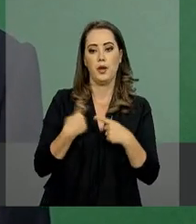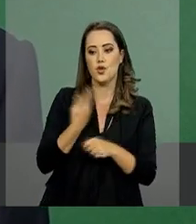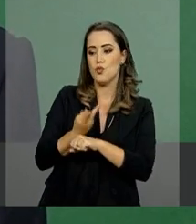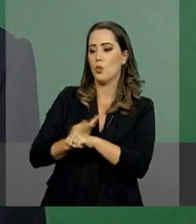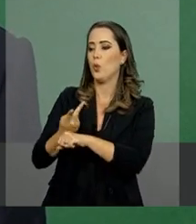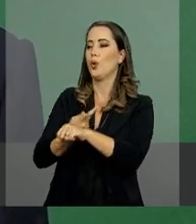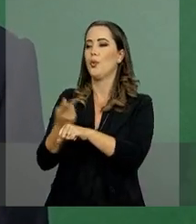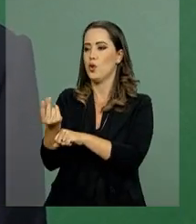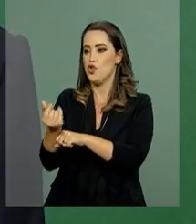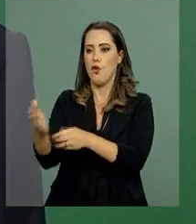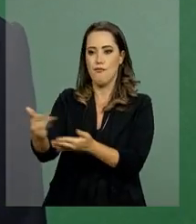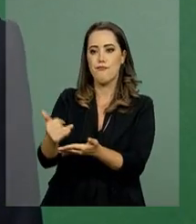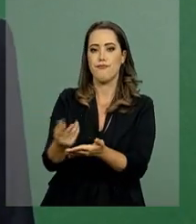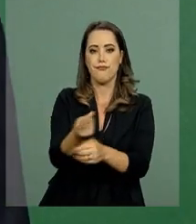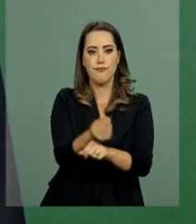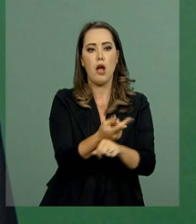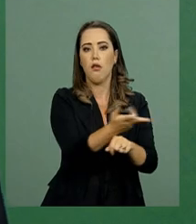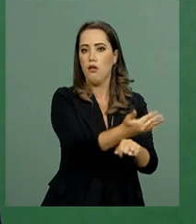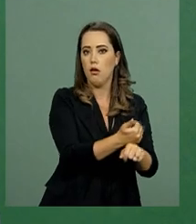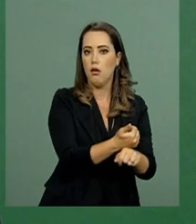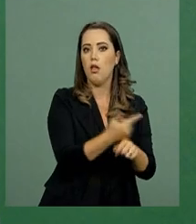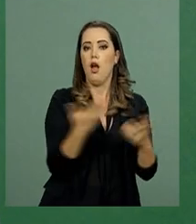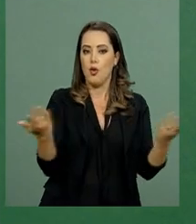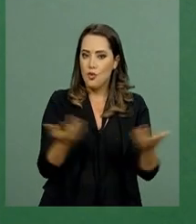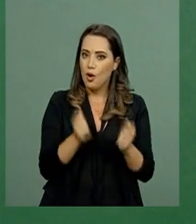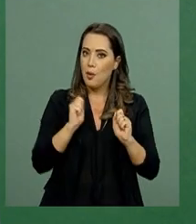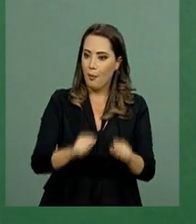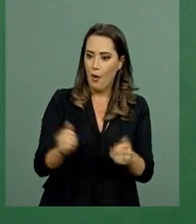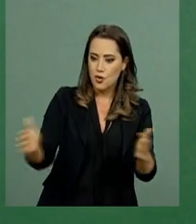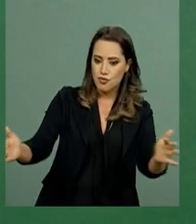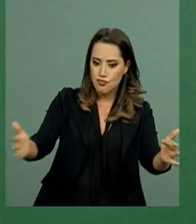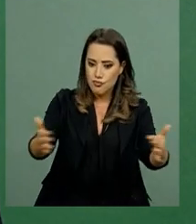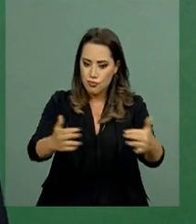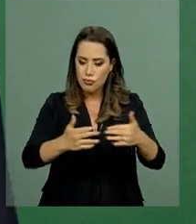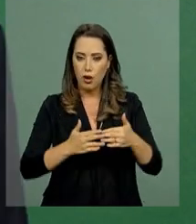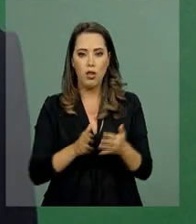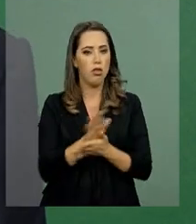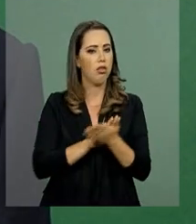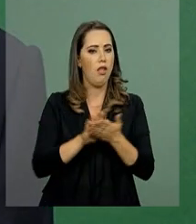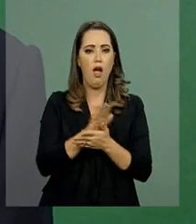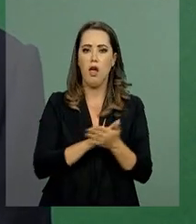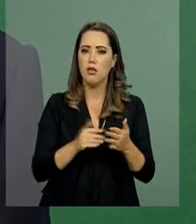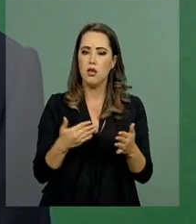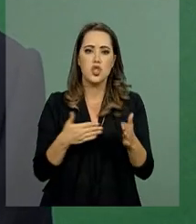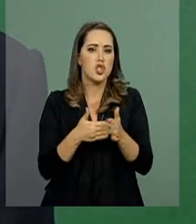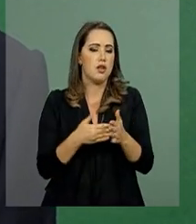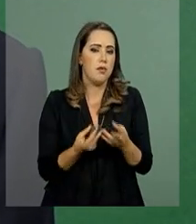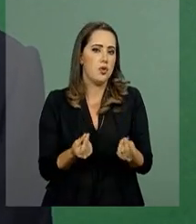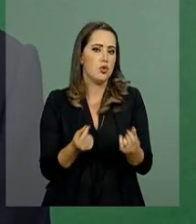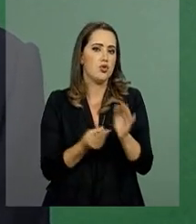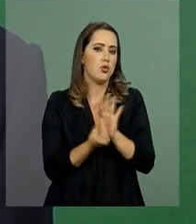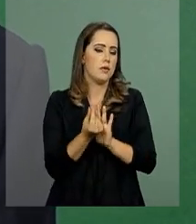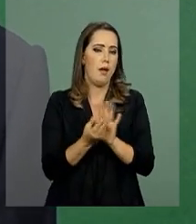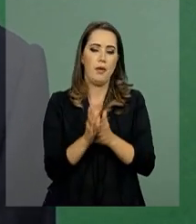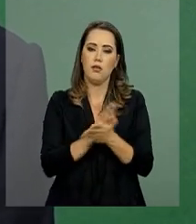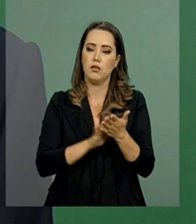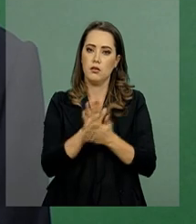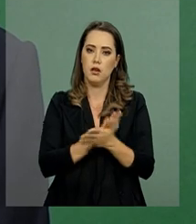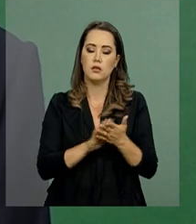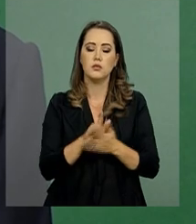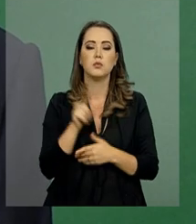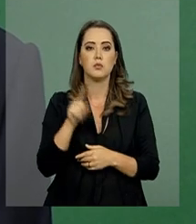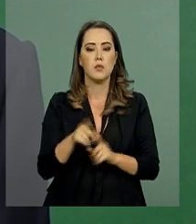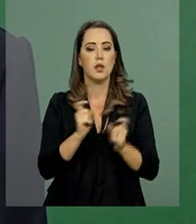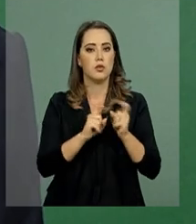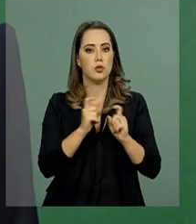recursos também teremos a condição de recebê los é sem qualquer limitação orçamentária ou seja